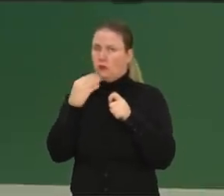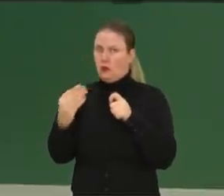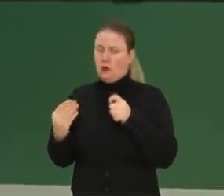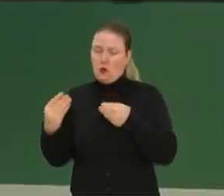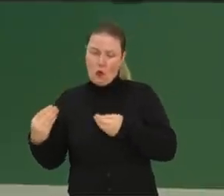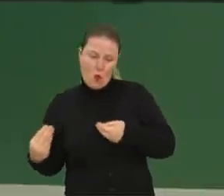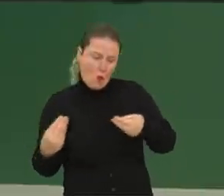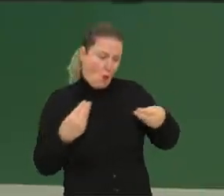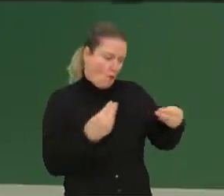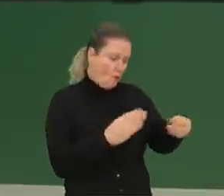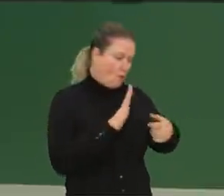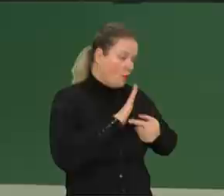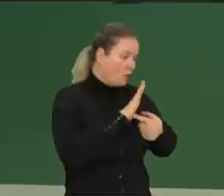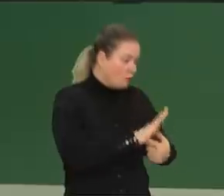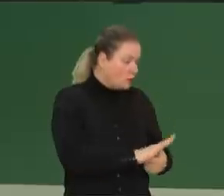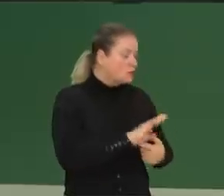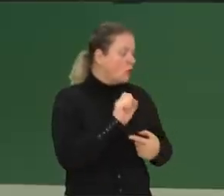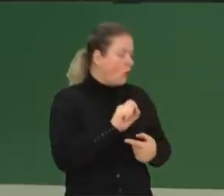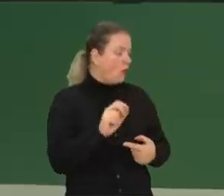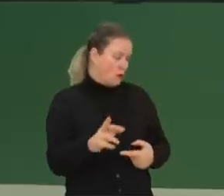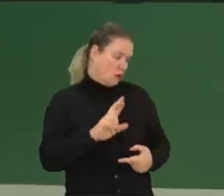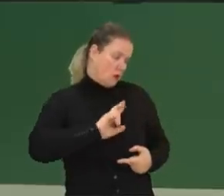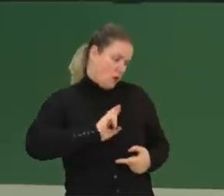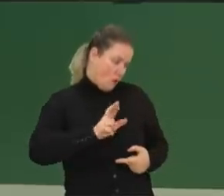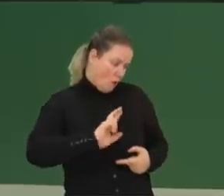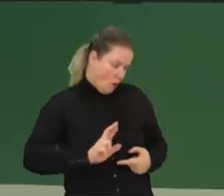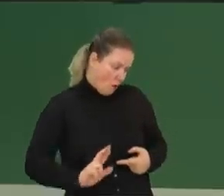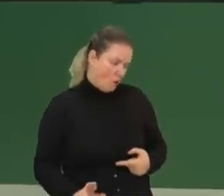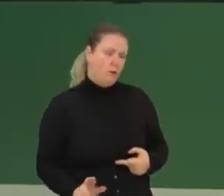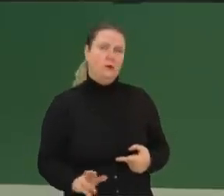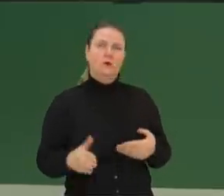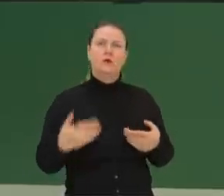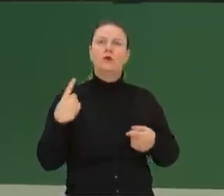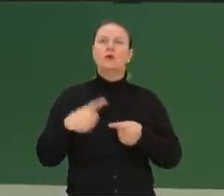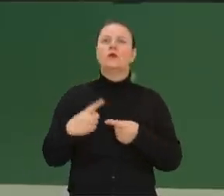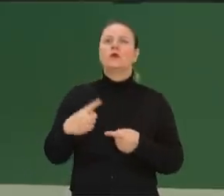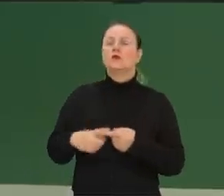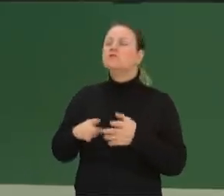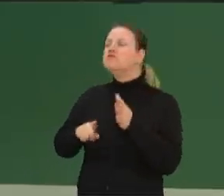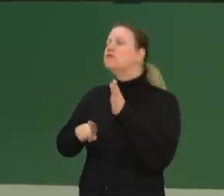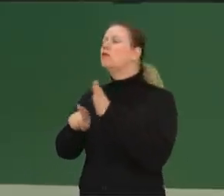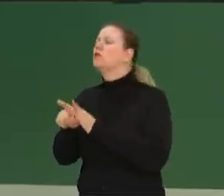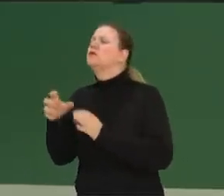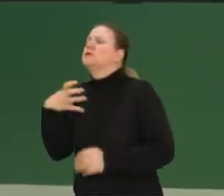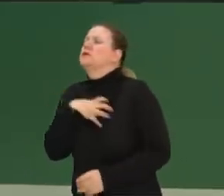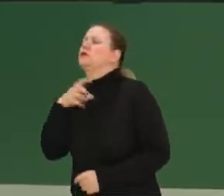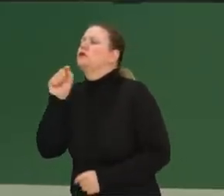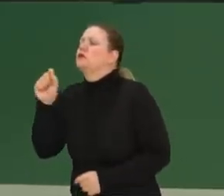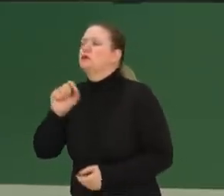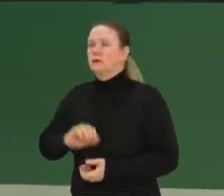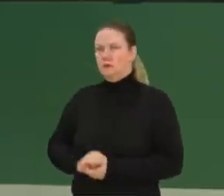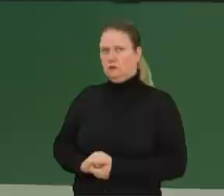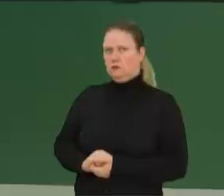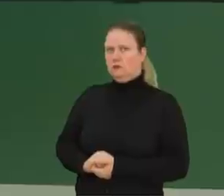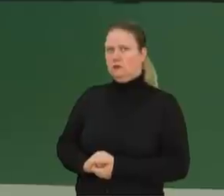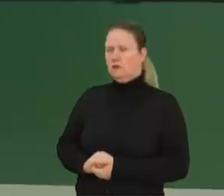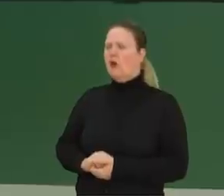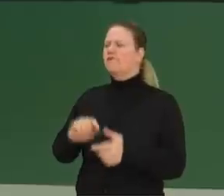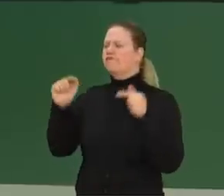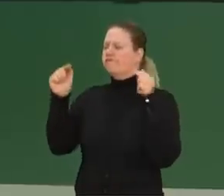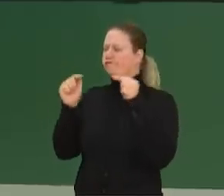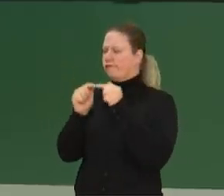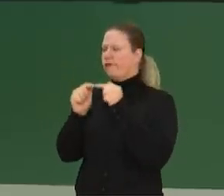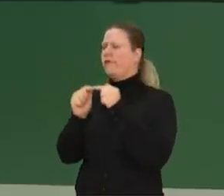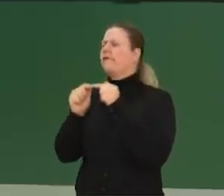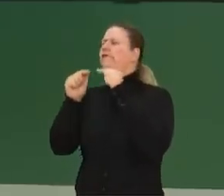de novo para ele avaliar esse exame, certo? Por quê? Porque ele vai te perguntar sintomas, então ele vai associar não só